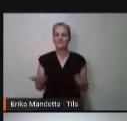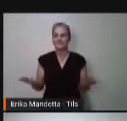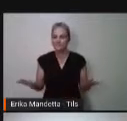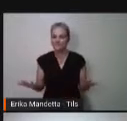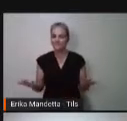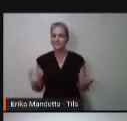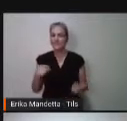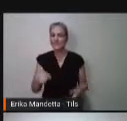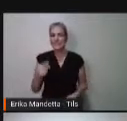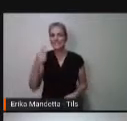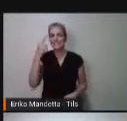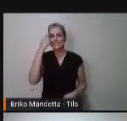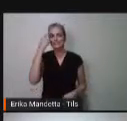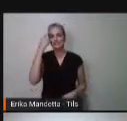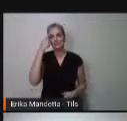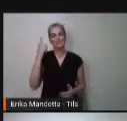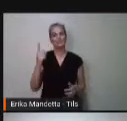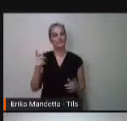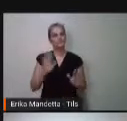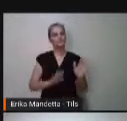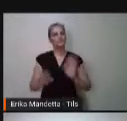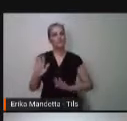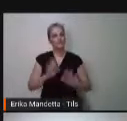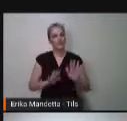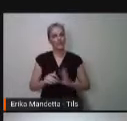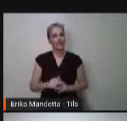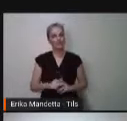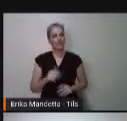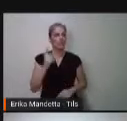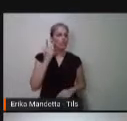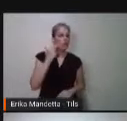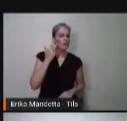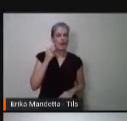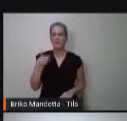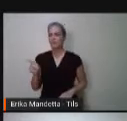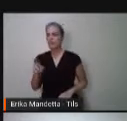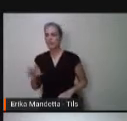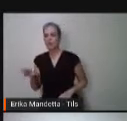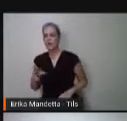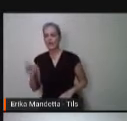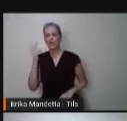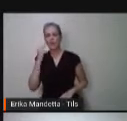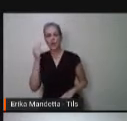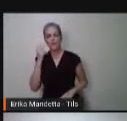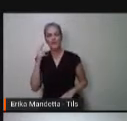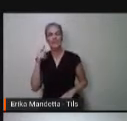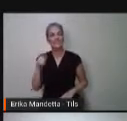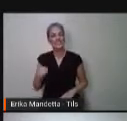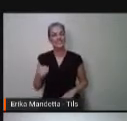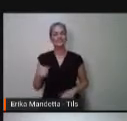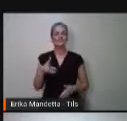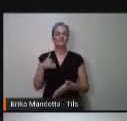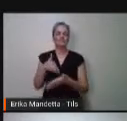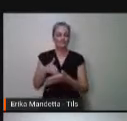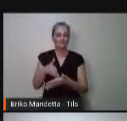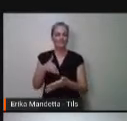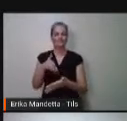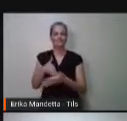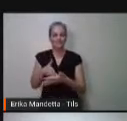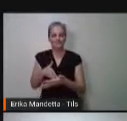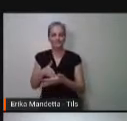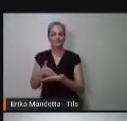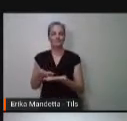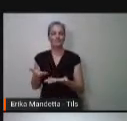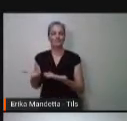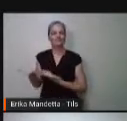entre um padrão de normalidade e anormalidade, ela vai dificultar o quê? A construção de